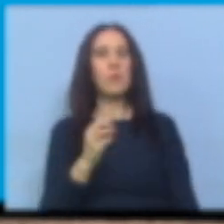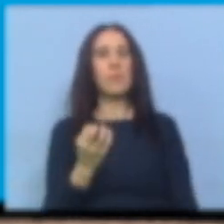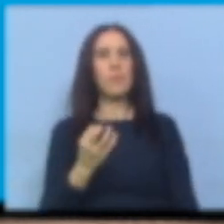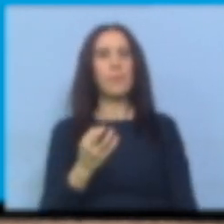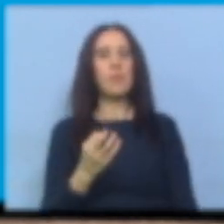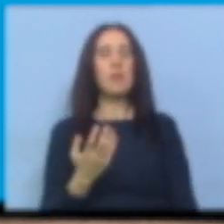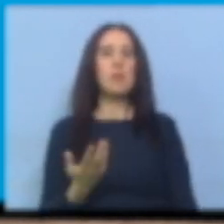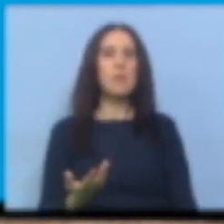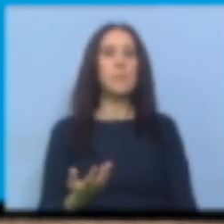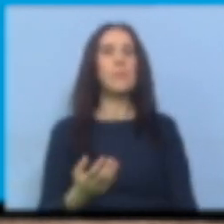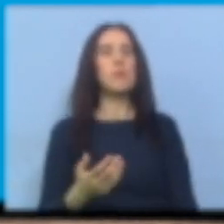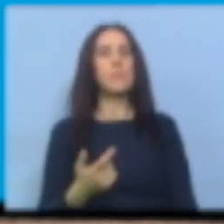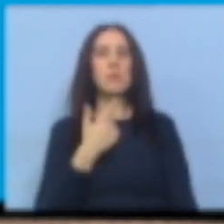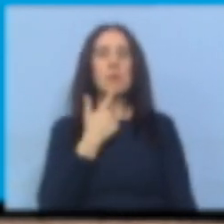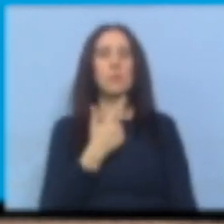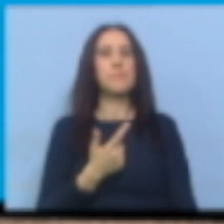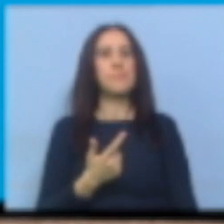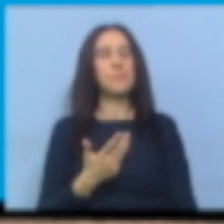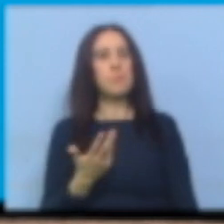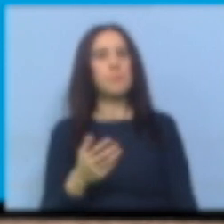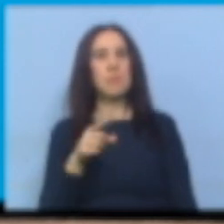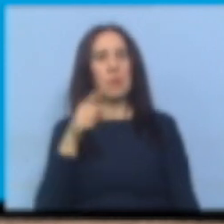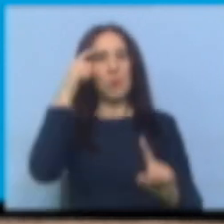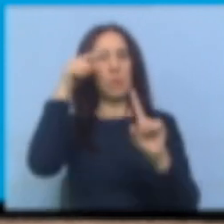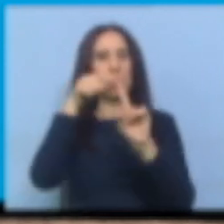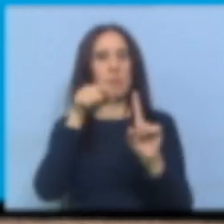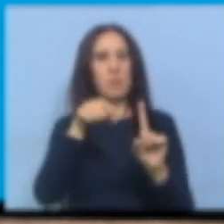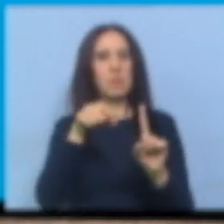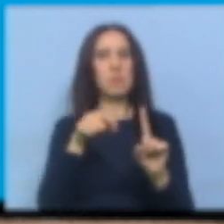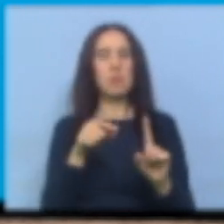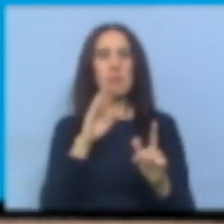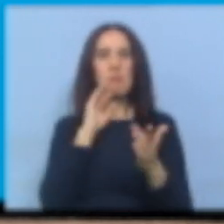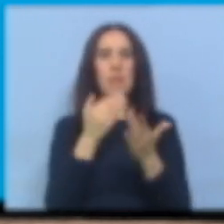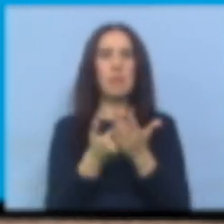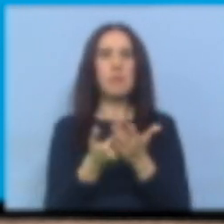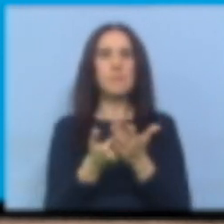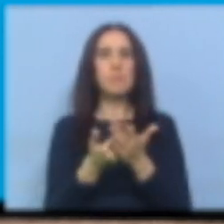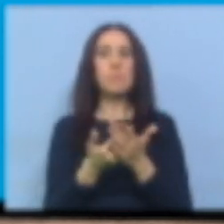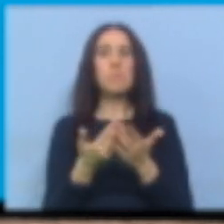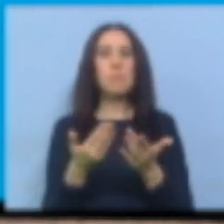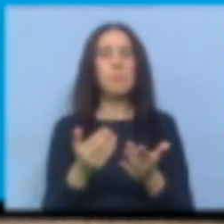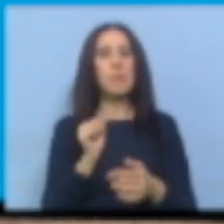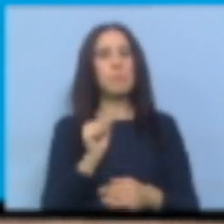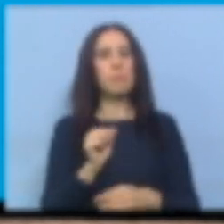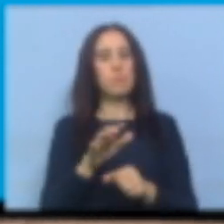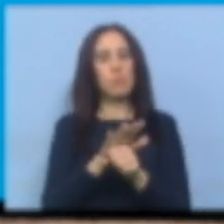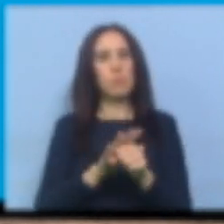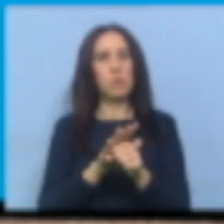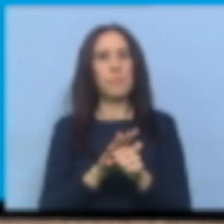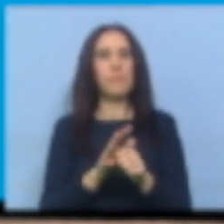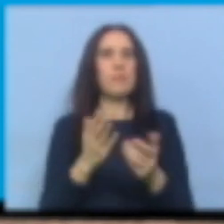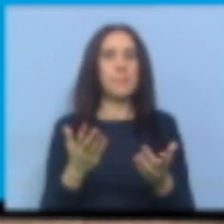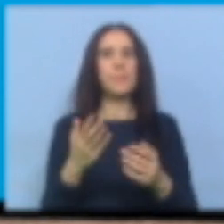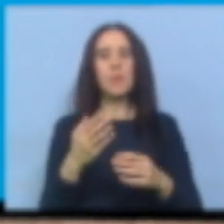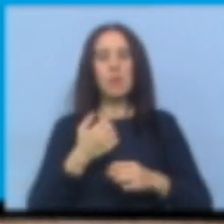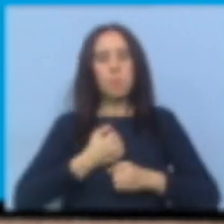sentido, digamos que este objetivo de trazer para os domínios, enfim, da